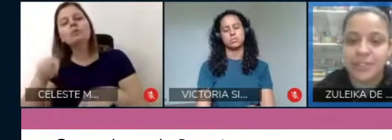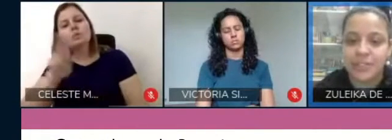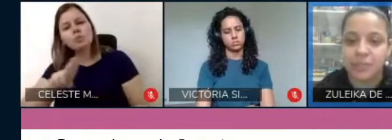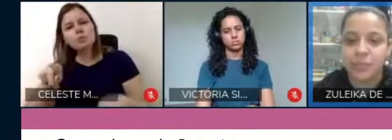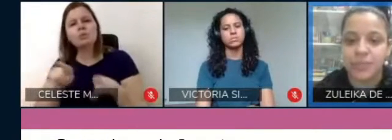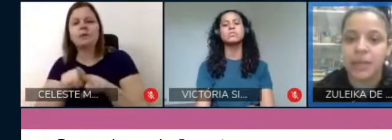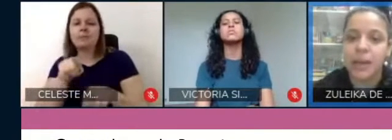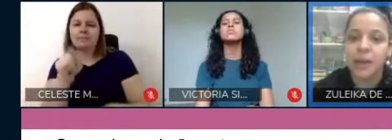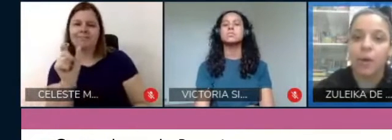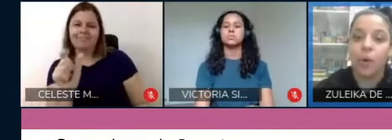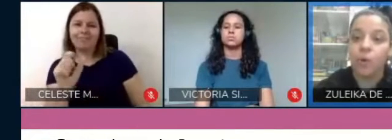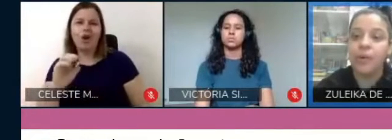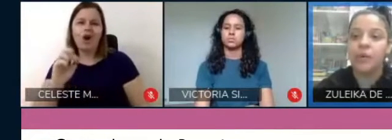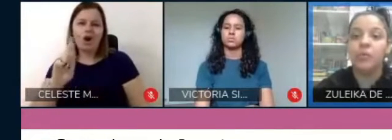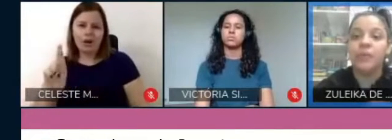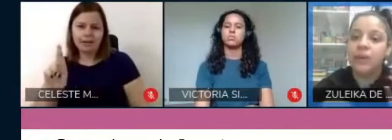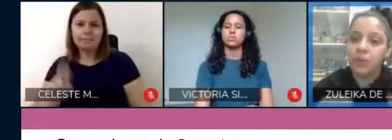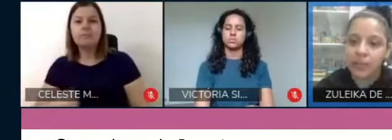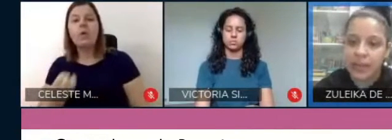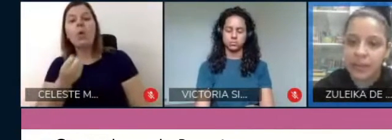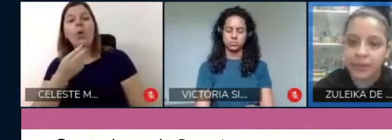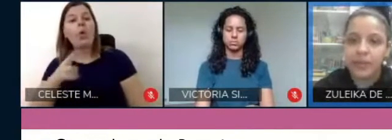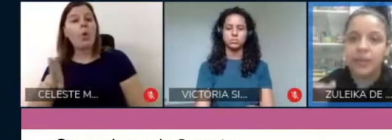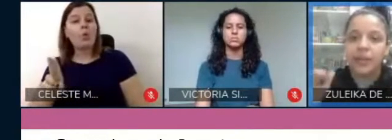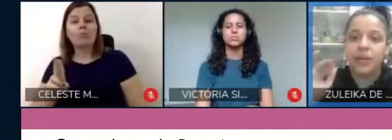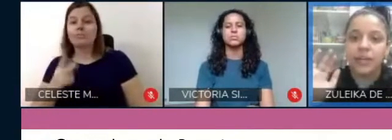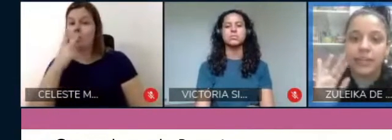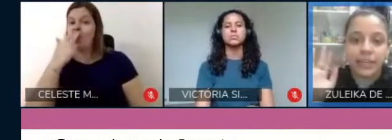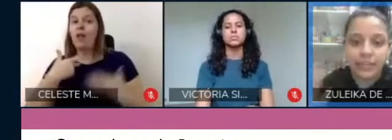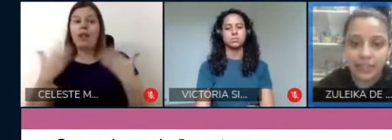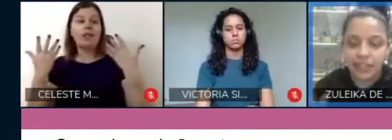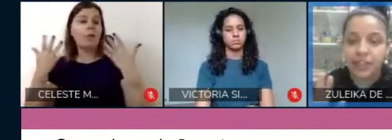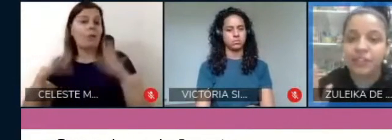booleano para fazer essa busca. Ou eu não quero